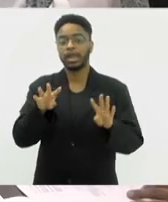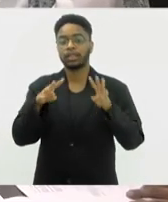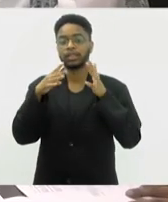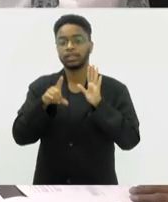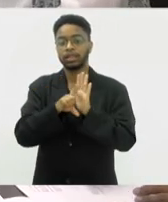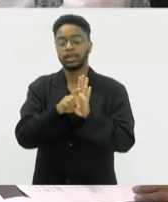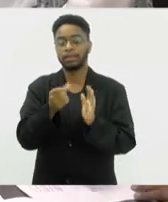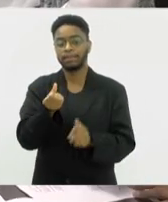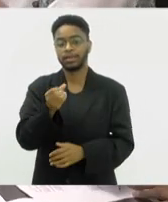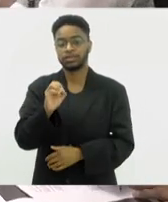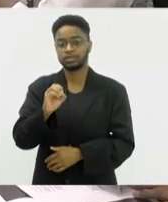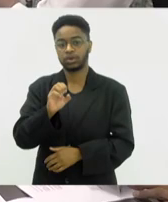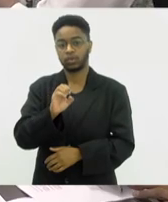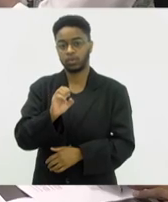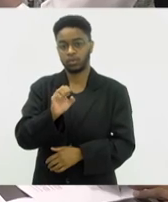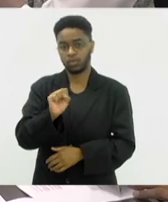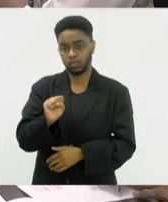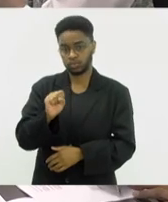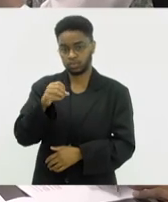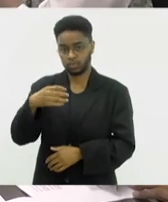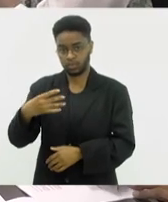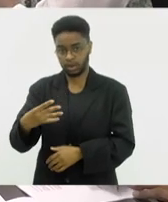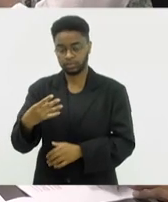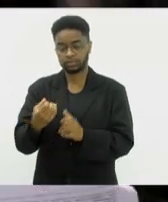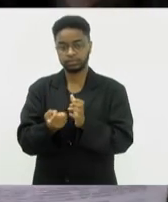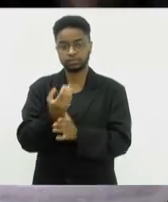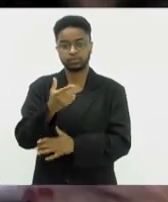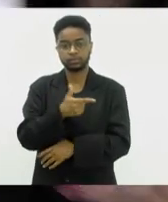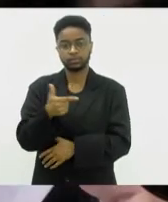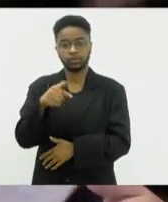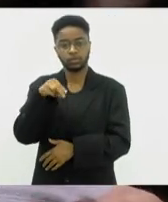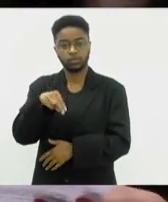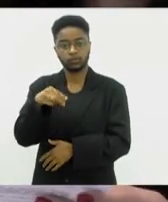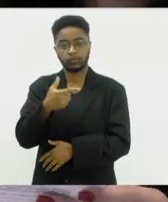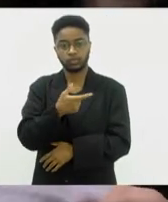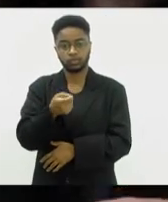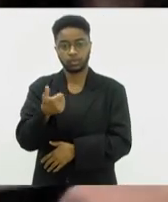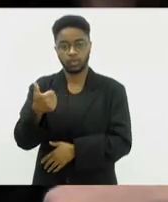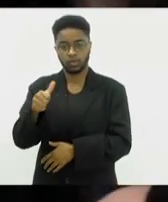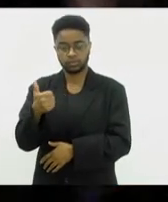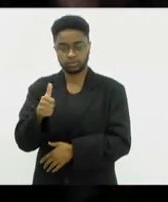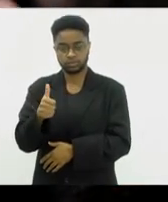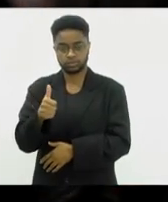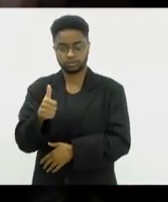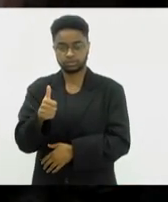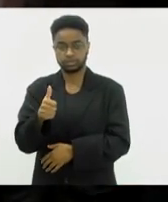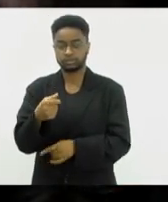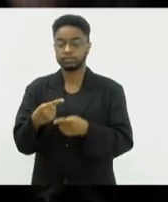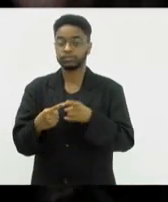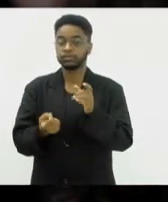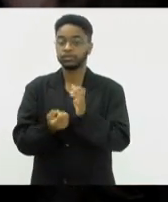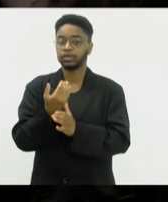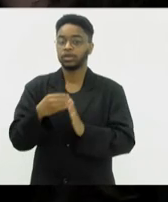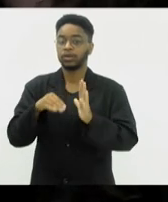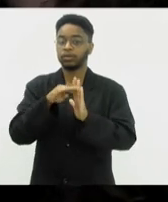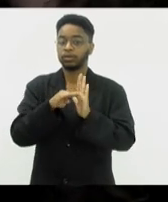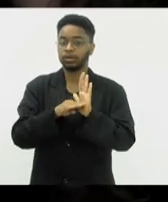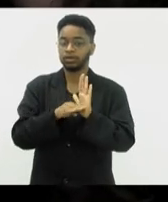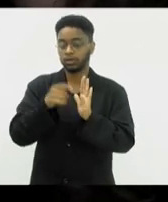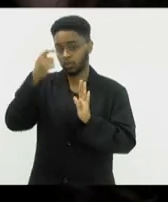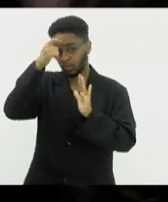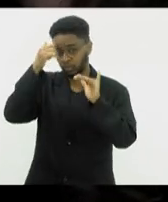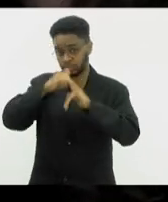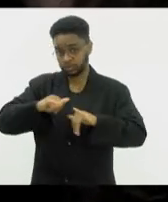número 6084, de 22 de novembro de 2011, que institui o programa de conscientização